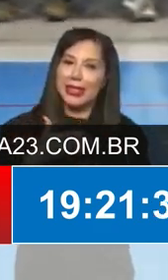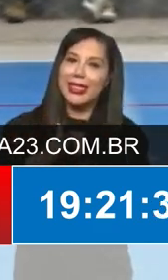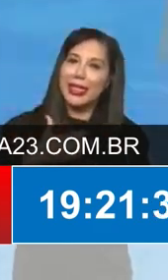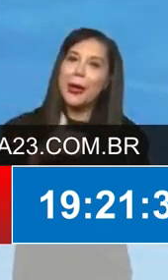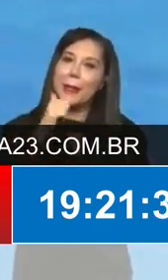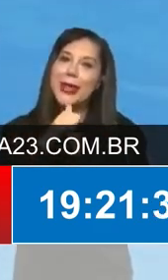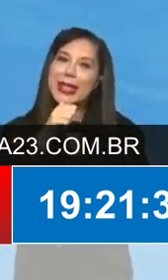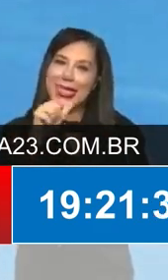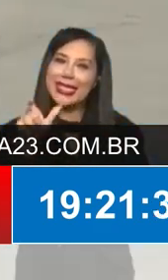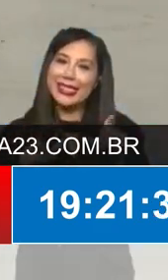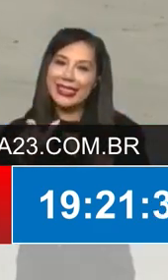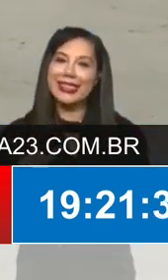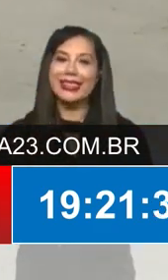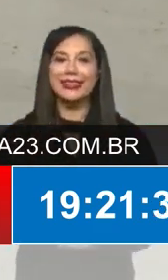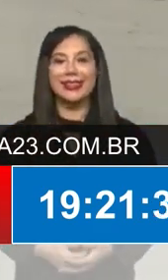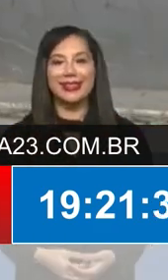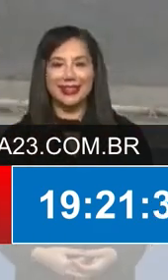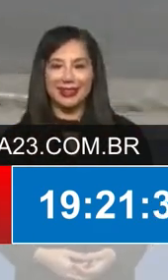mesmo.